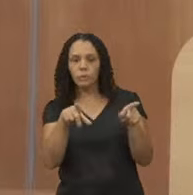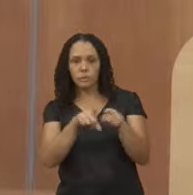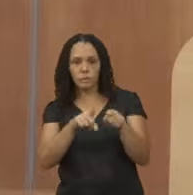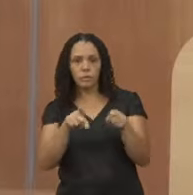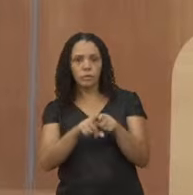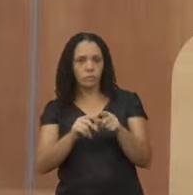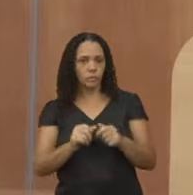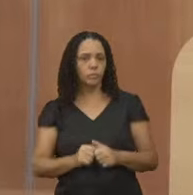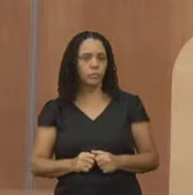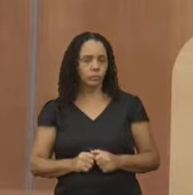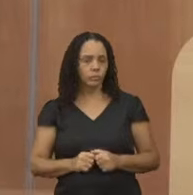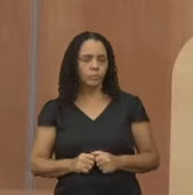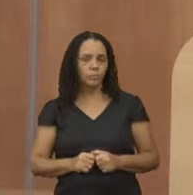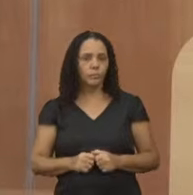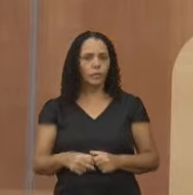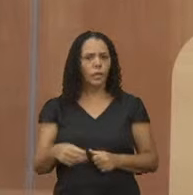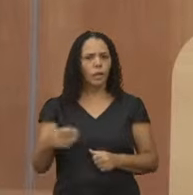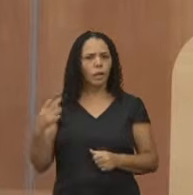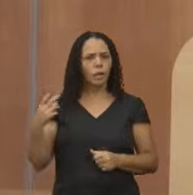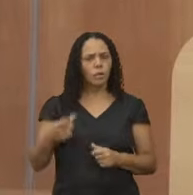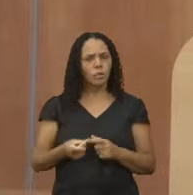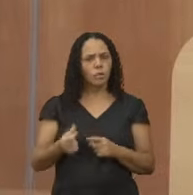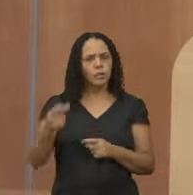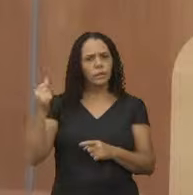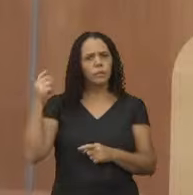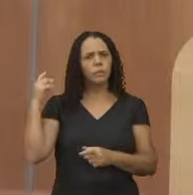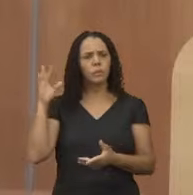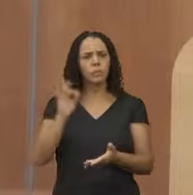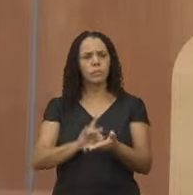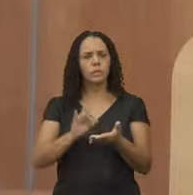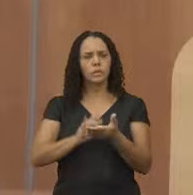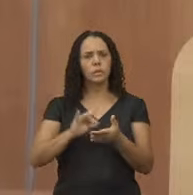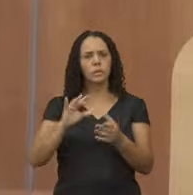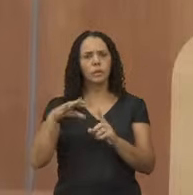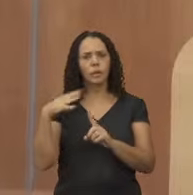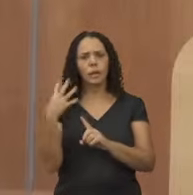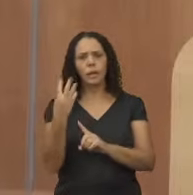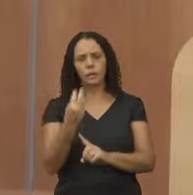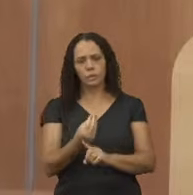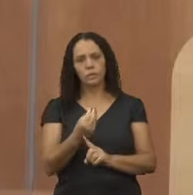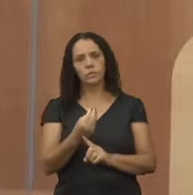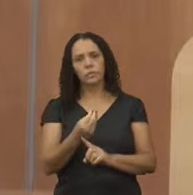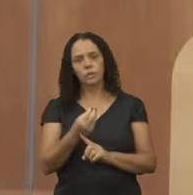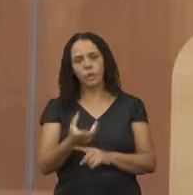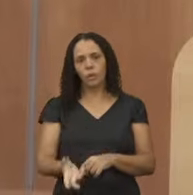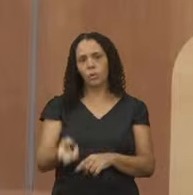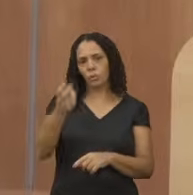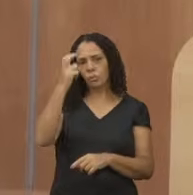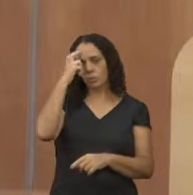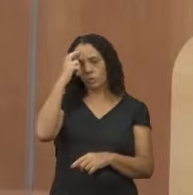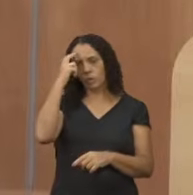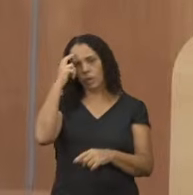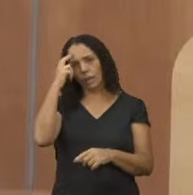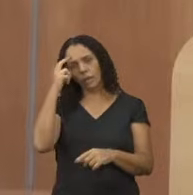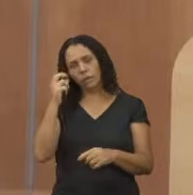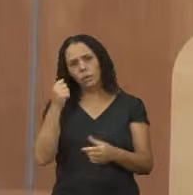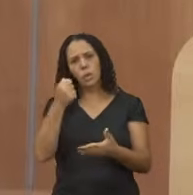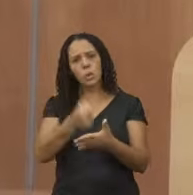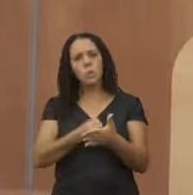Há tempos, os grafiteiros, verdadeiros artistas culturais, lutam para que a sua arte seja